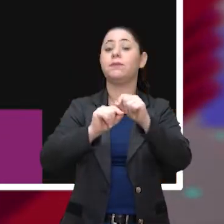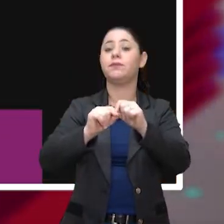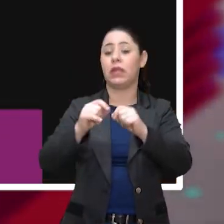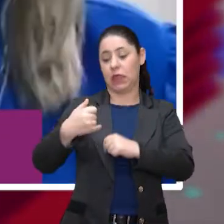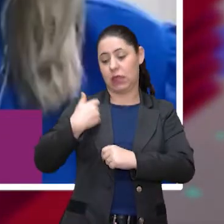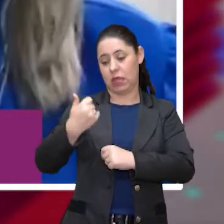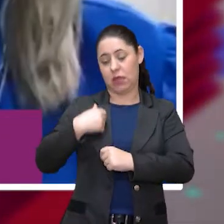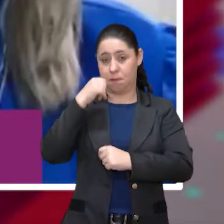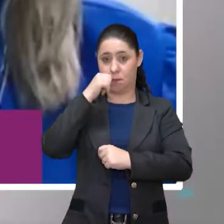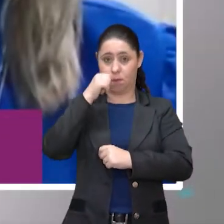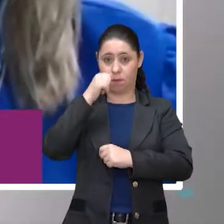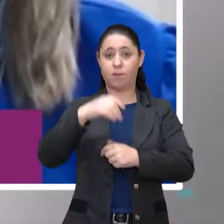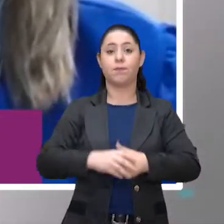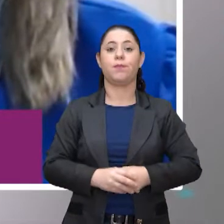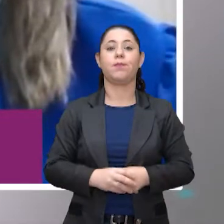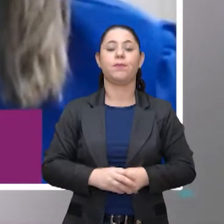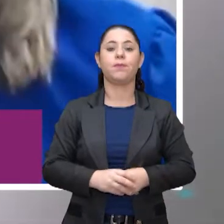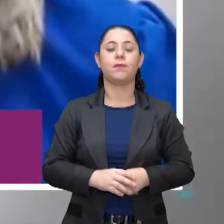etária da mulher.